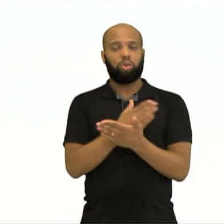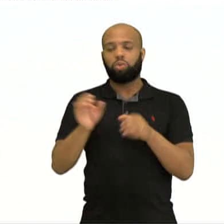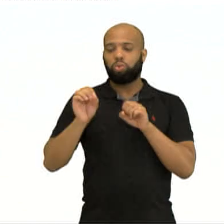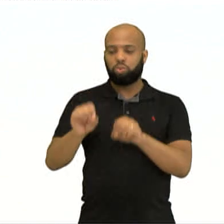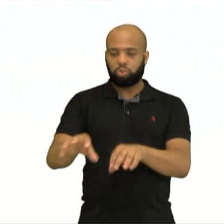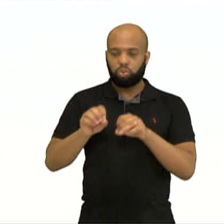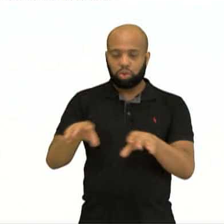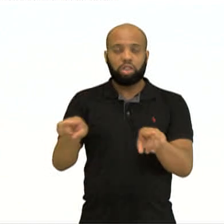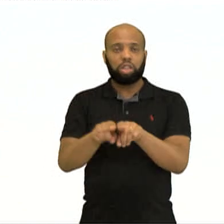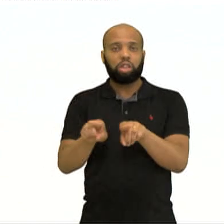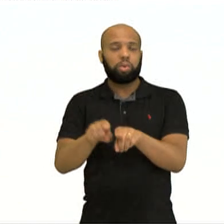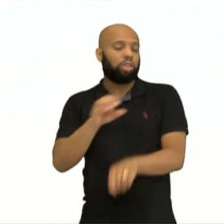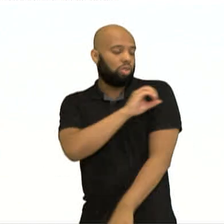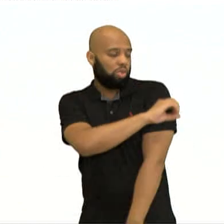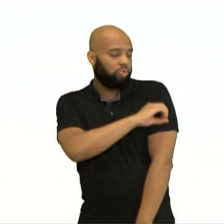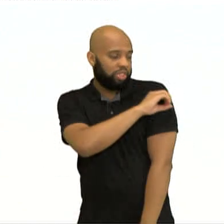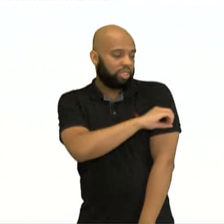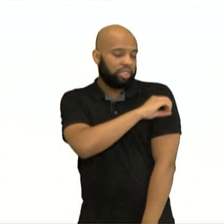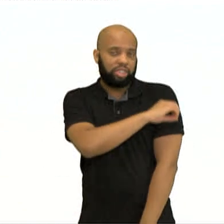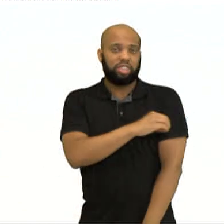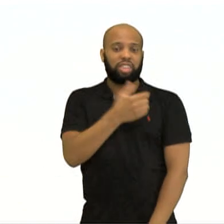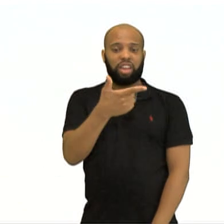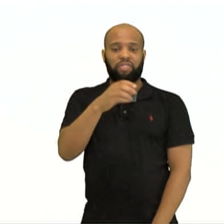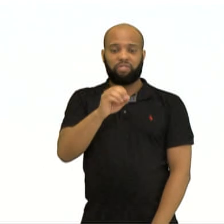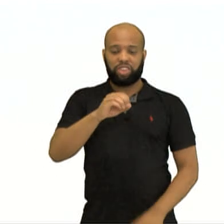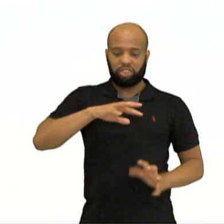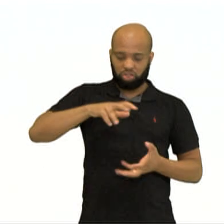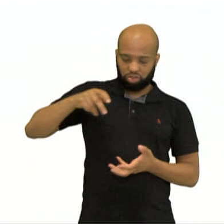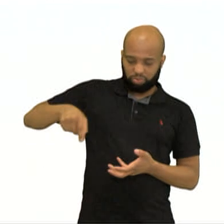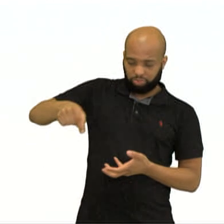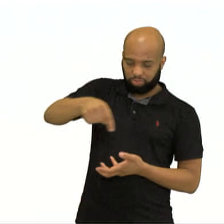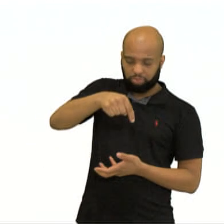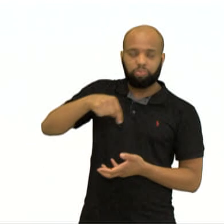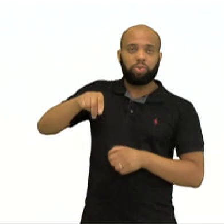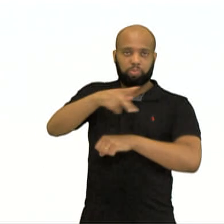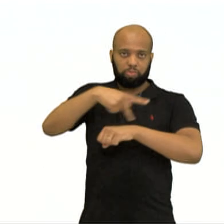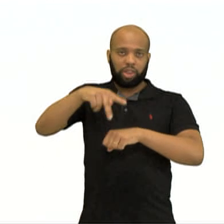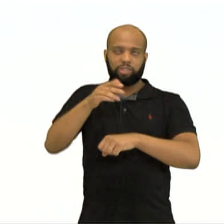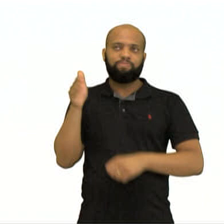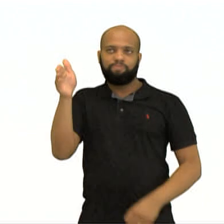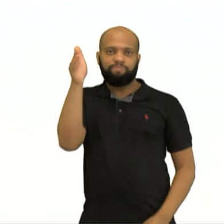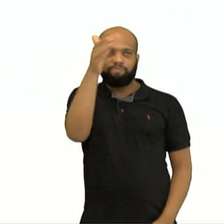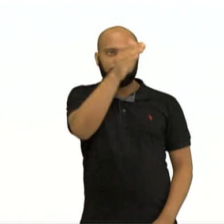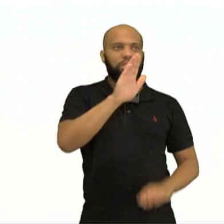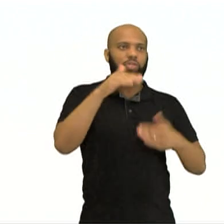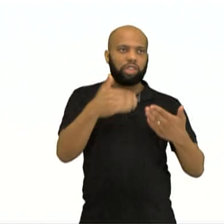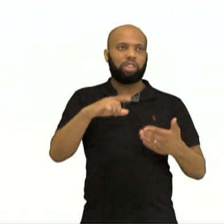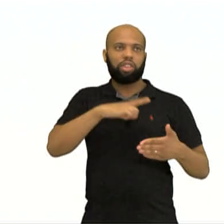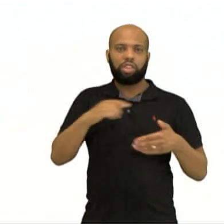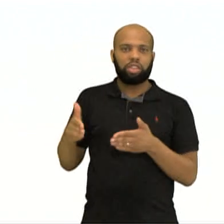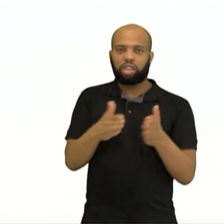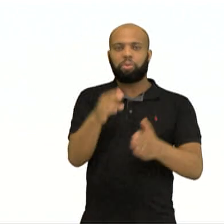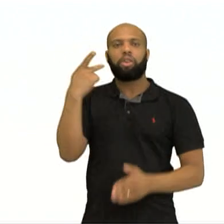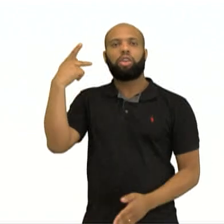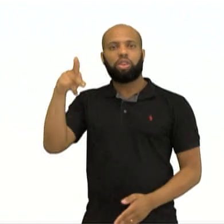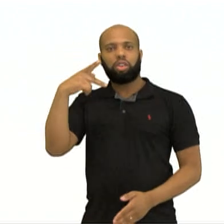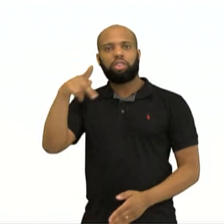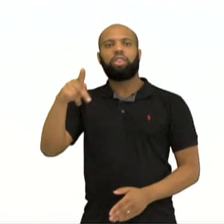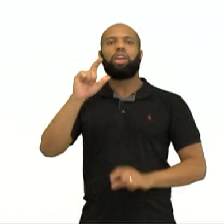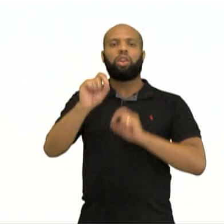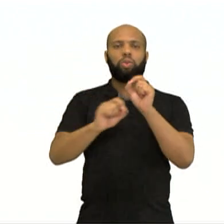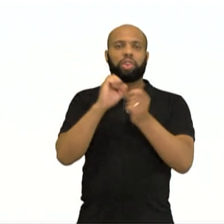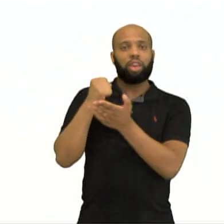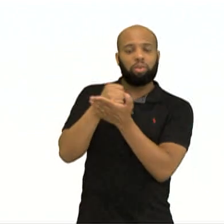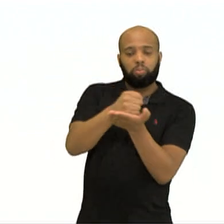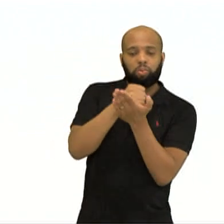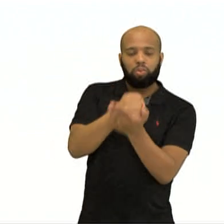que já foram levados a mais de 20 países ao redor do mundo. A trajetória dos Barbatuques contribuiu significativamente